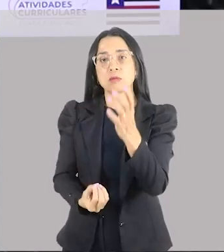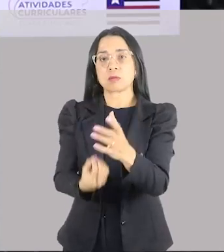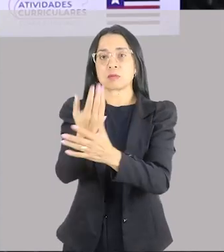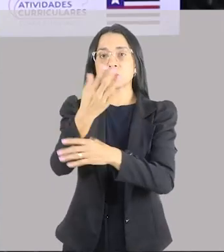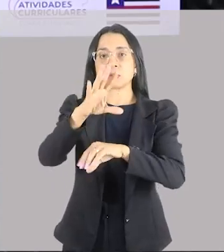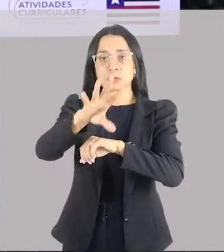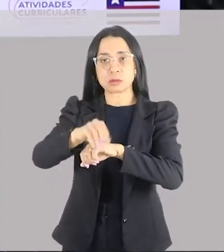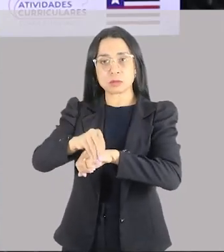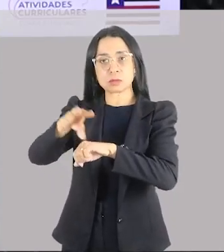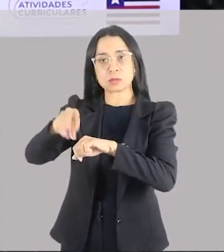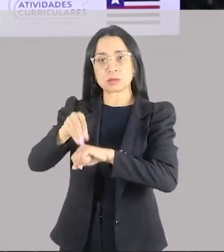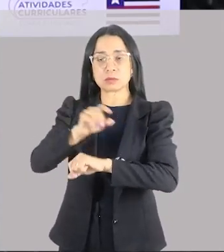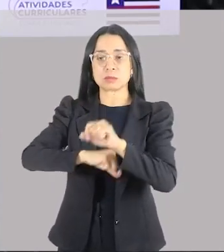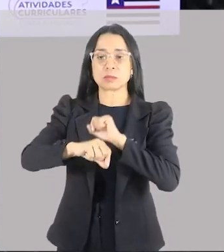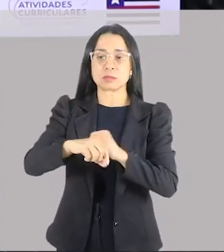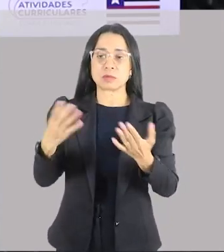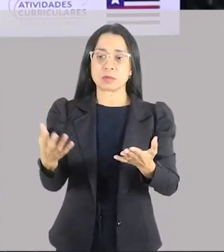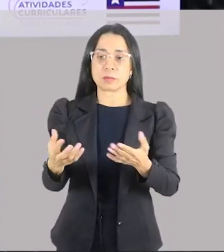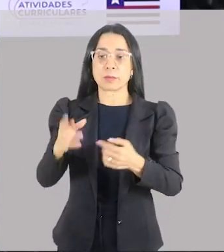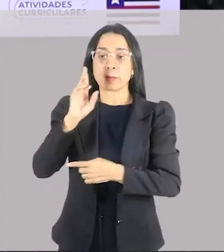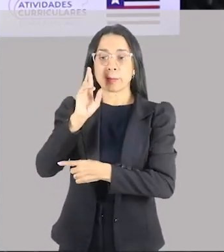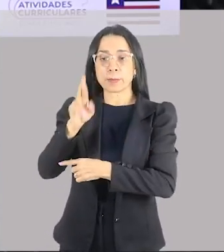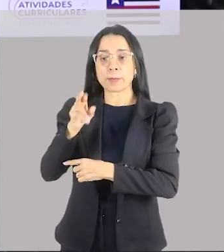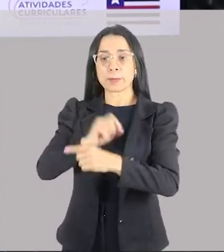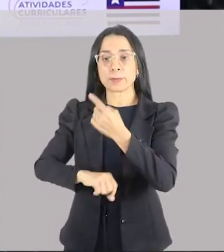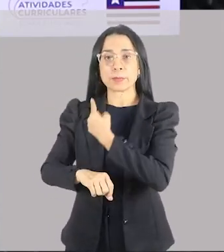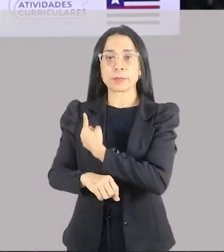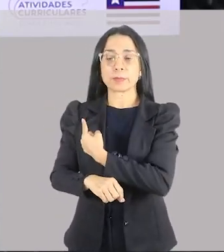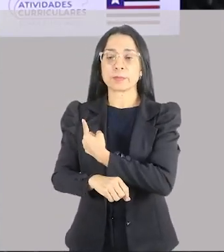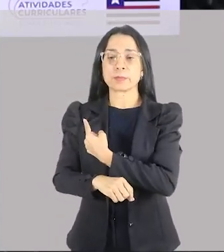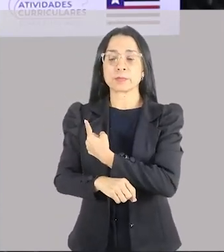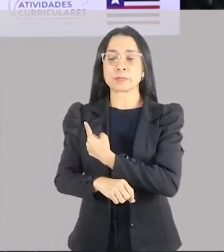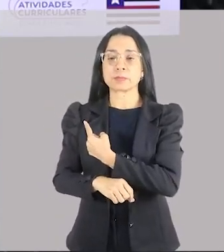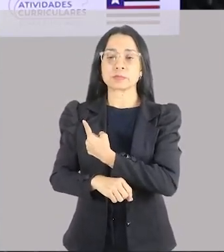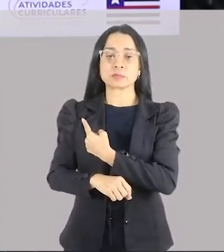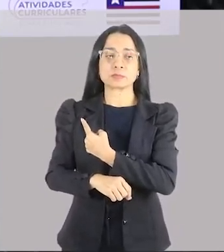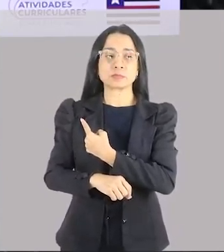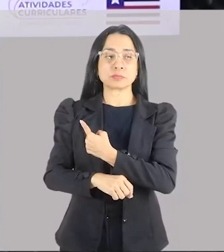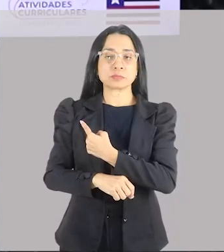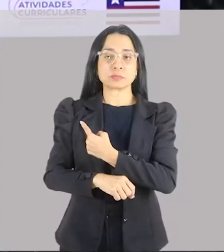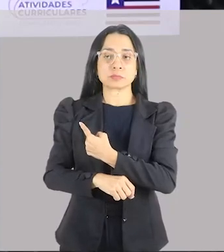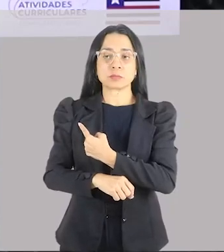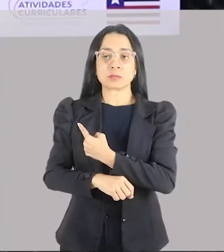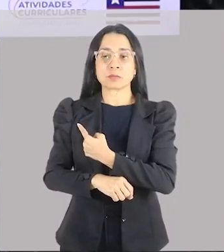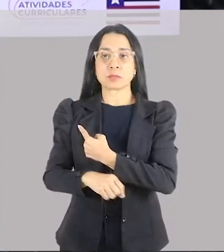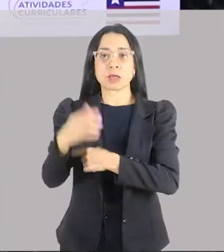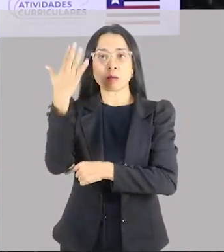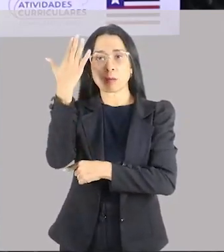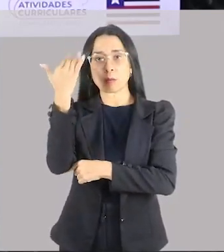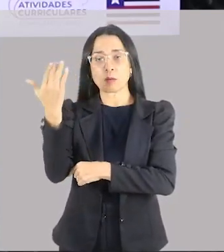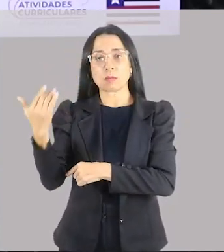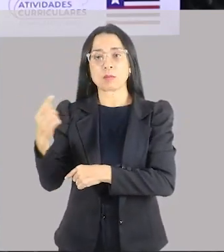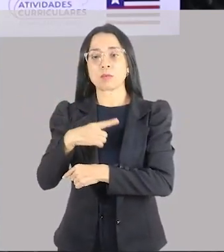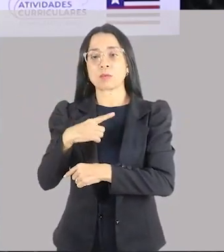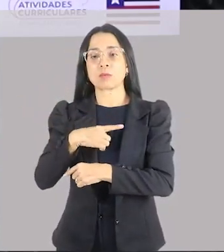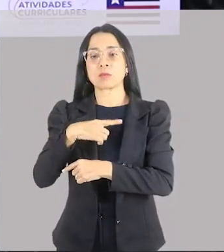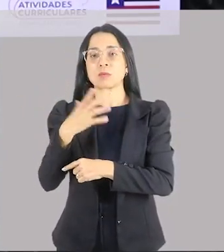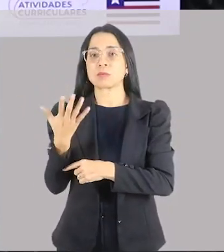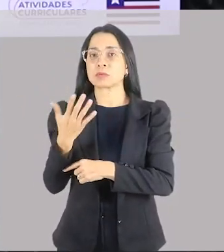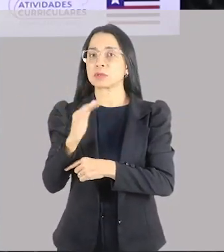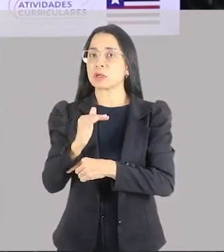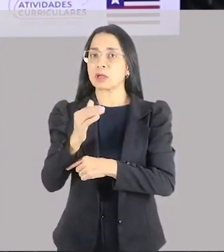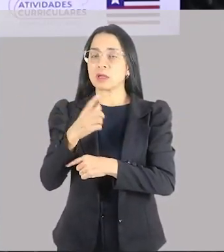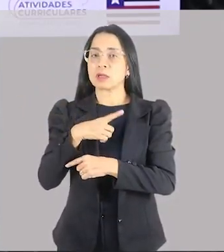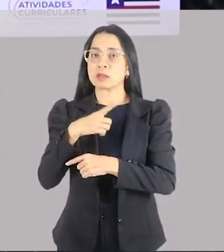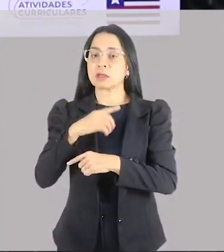conhecimento. O racionalismo. Delas é uma muito famosa, tem quase todos os